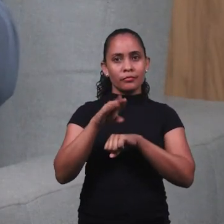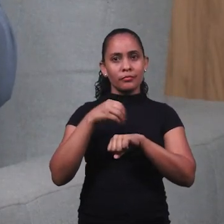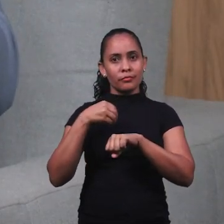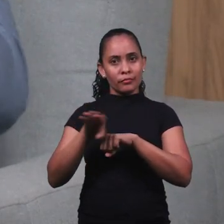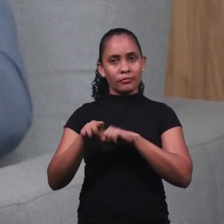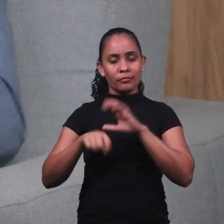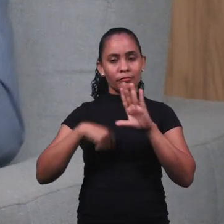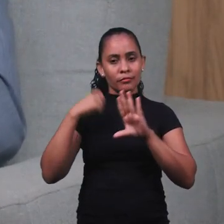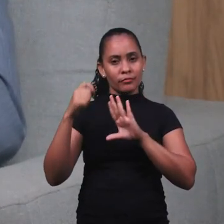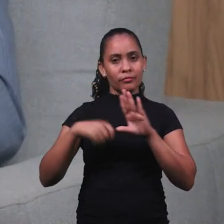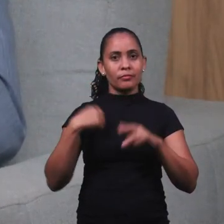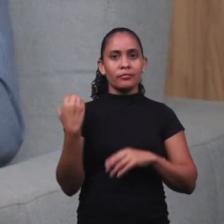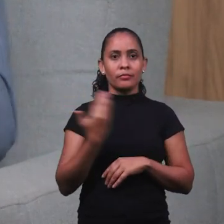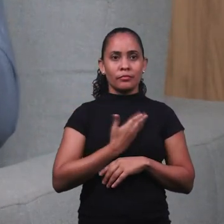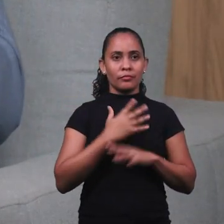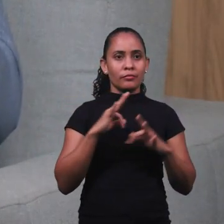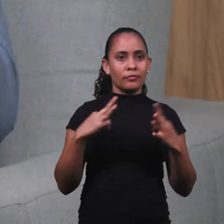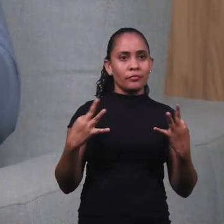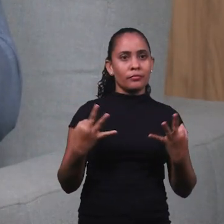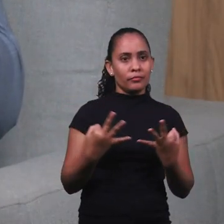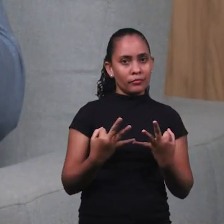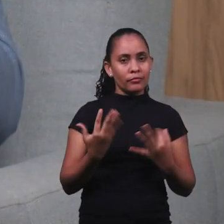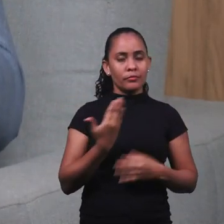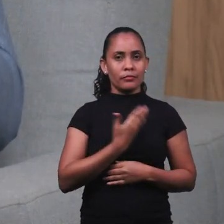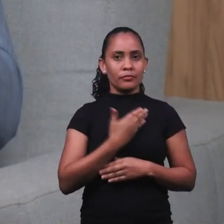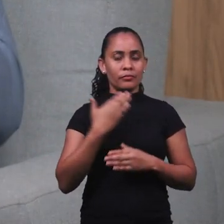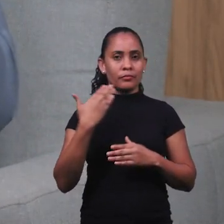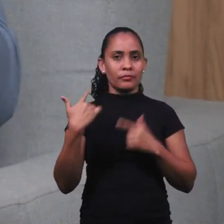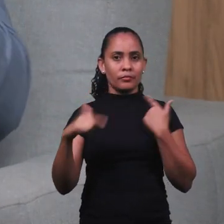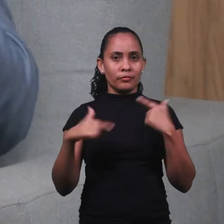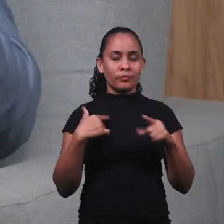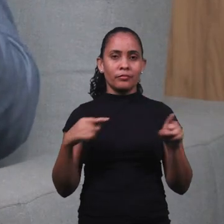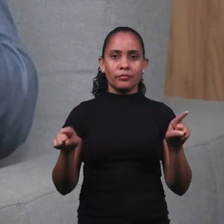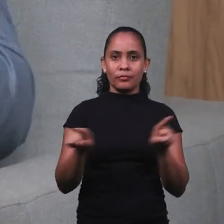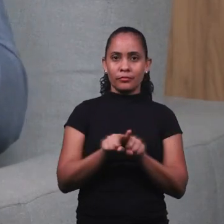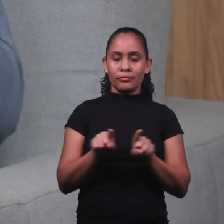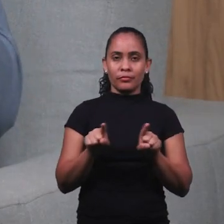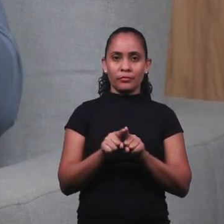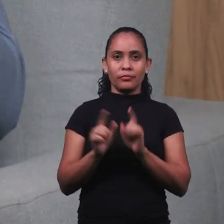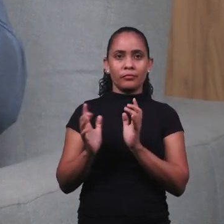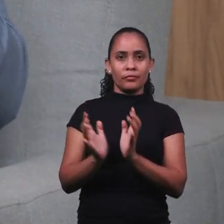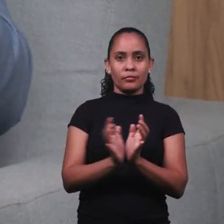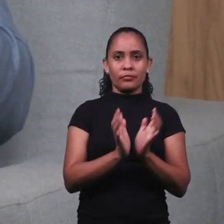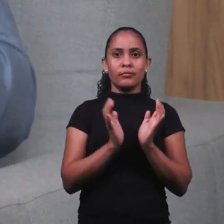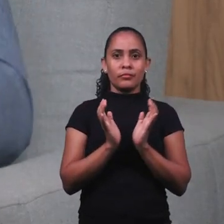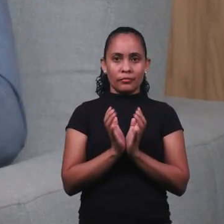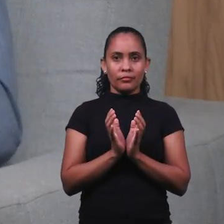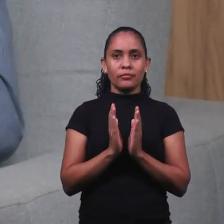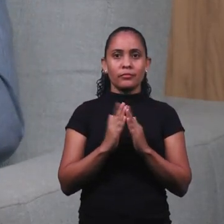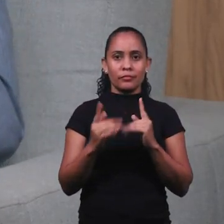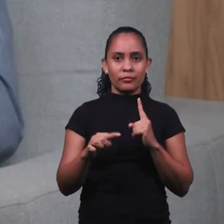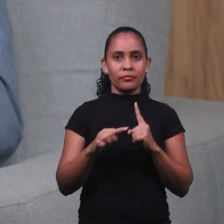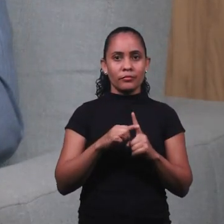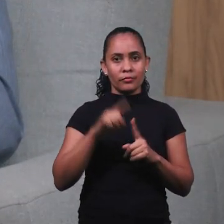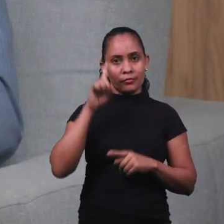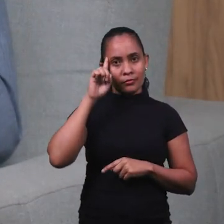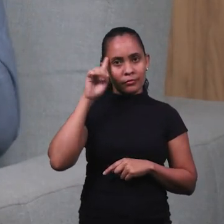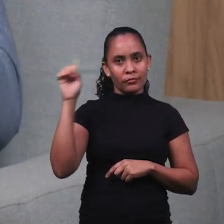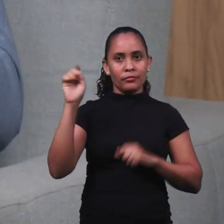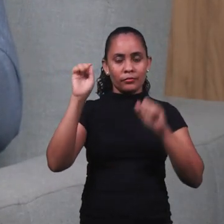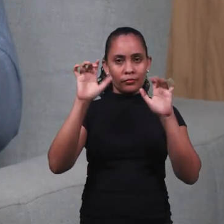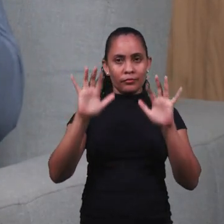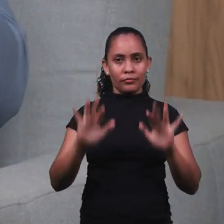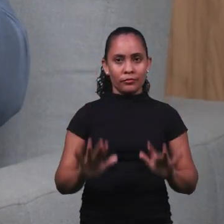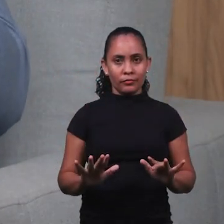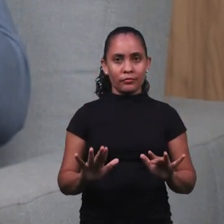evangelizar, compartilhando este vídeo com seus amigos, familiares, colegas de trabalho e também nos grupos da igreja. Que o